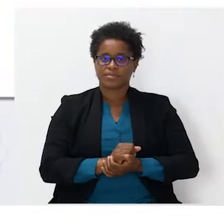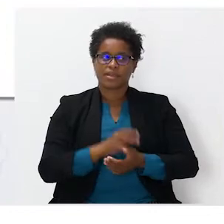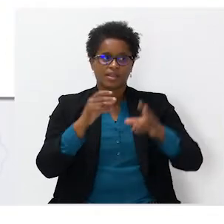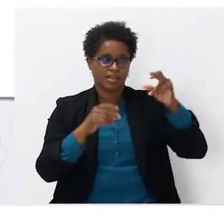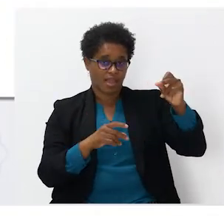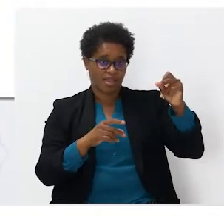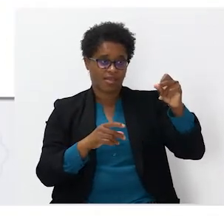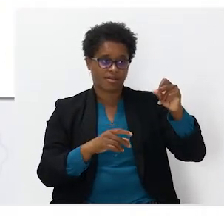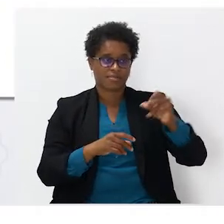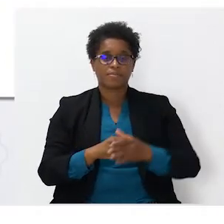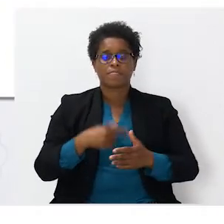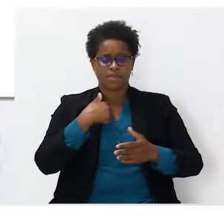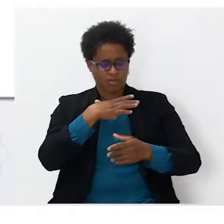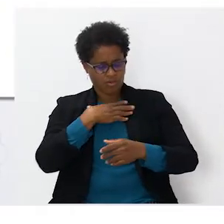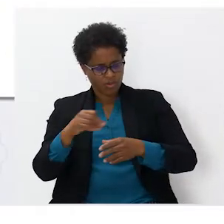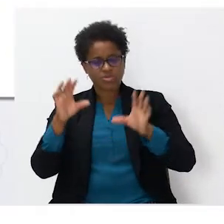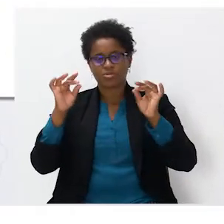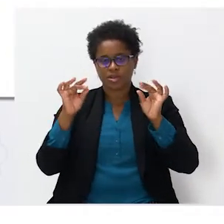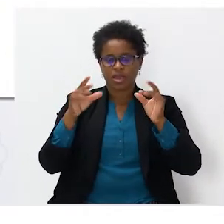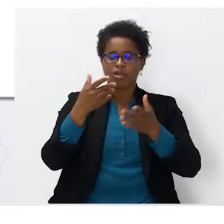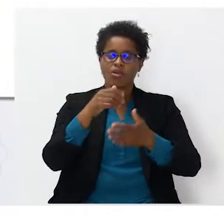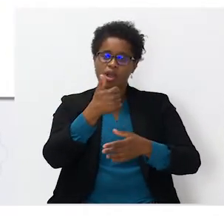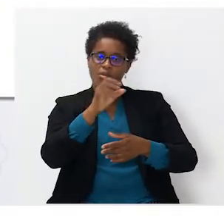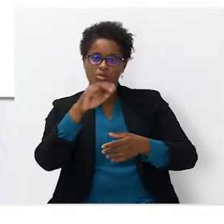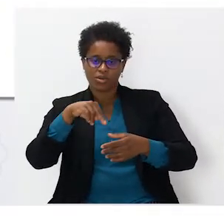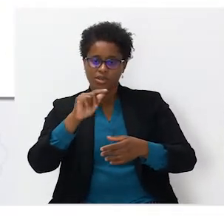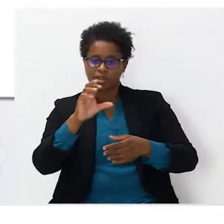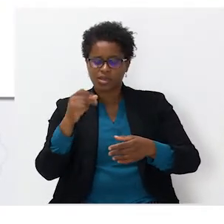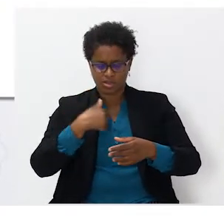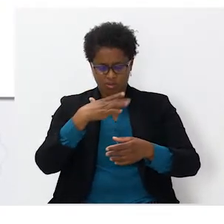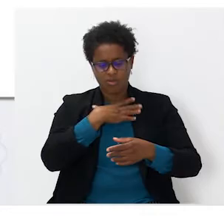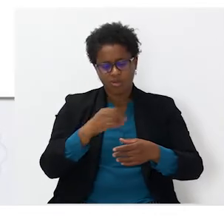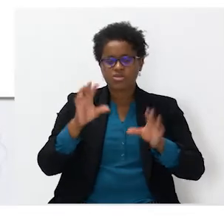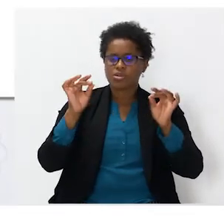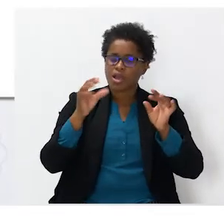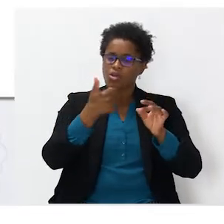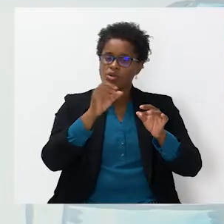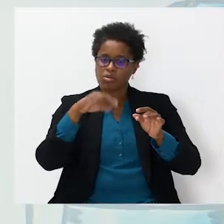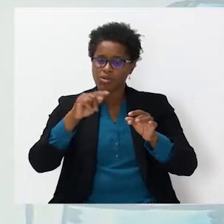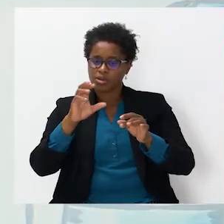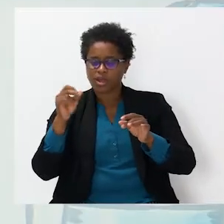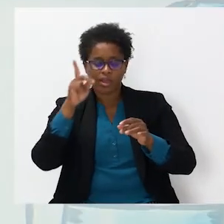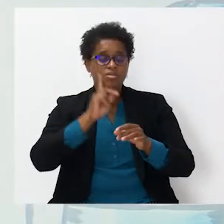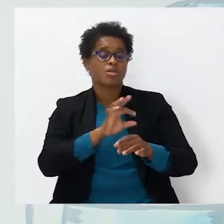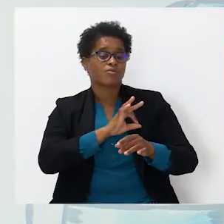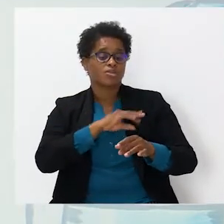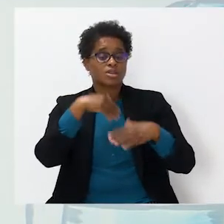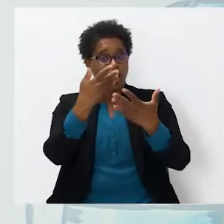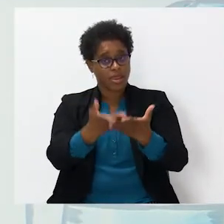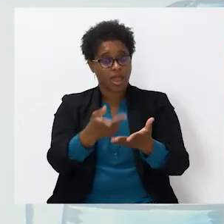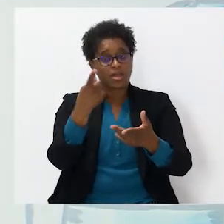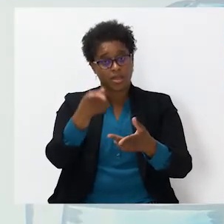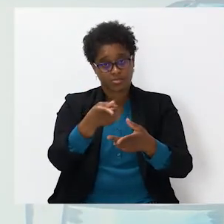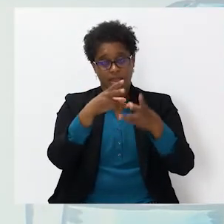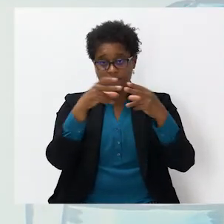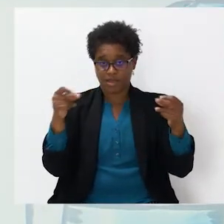linha A. Gosto de brincar com a boneca. Gosto de brincar com a boneca. A professora está a dar,